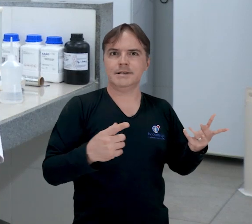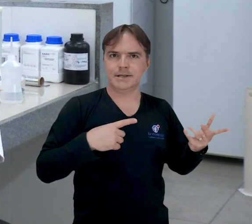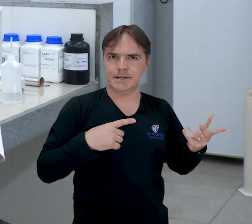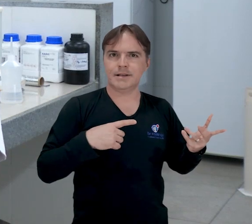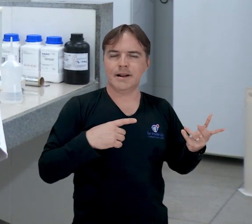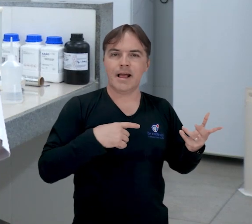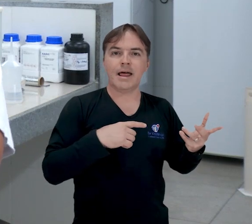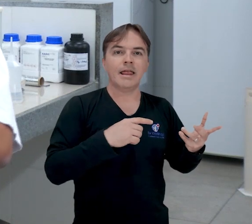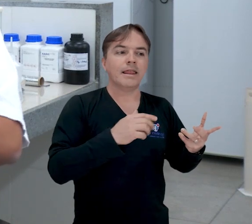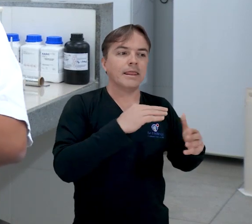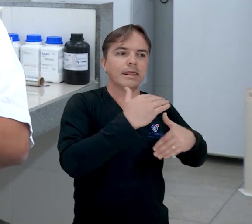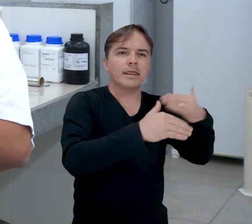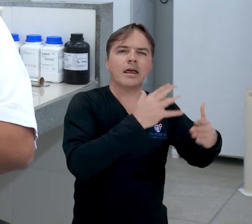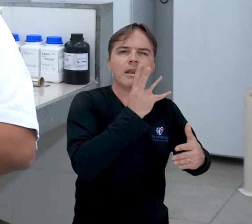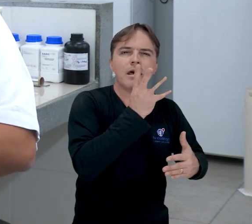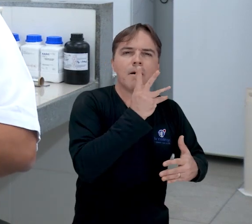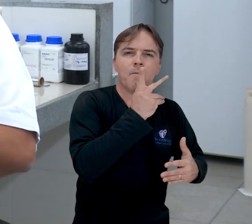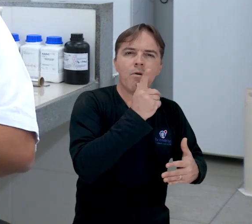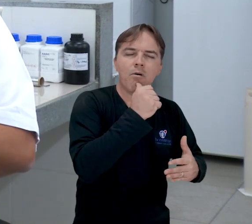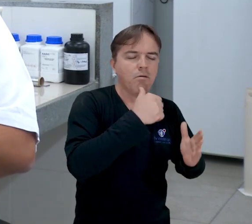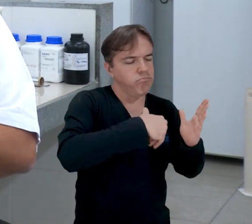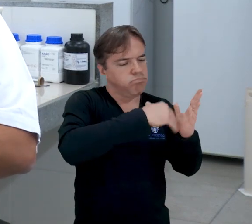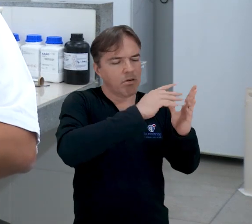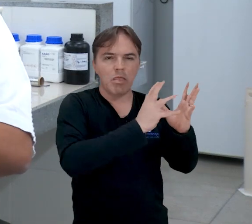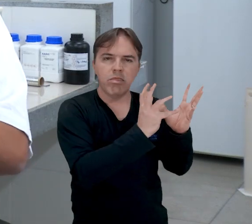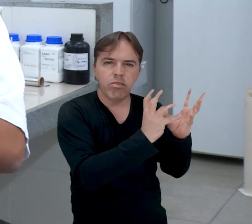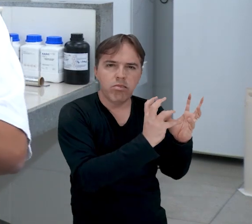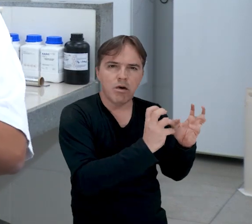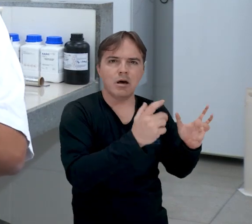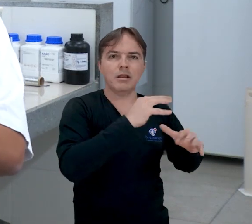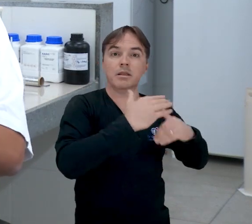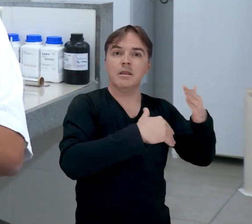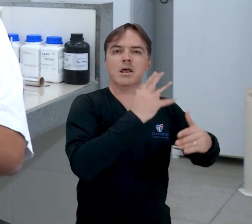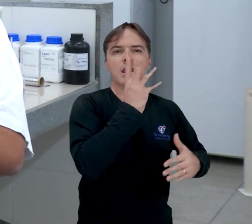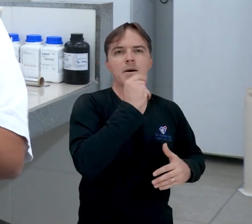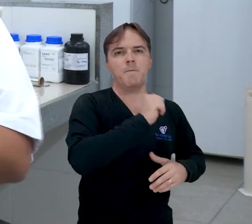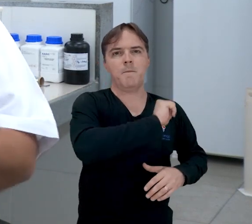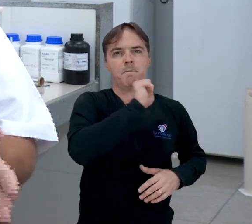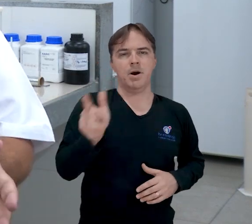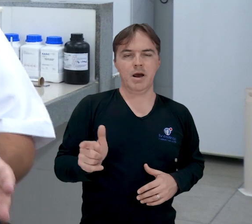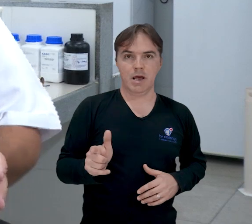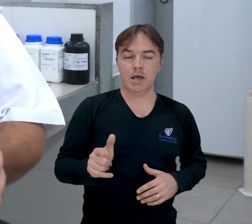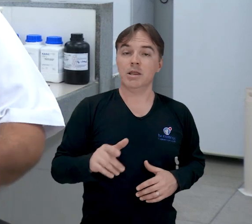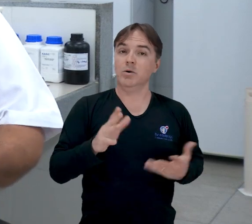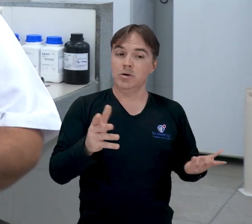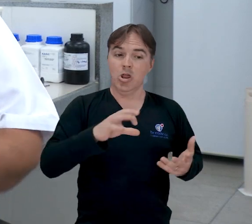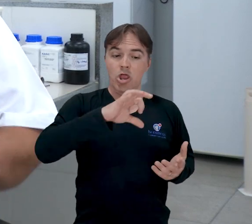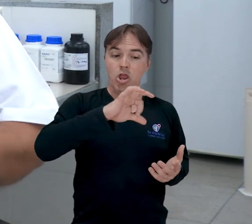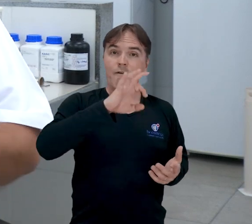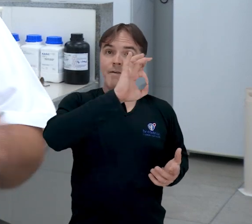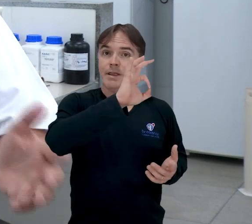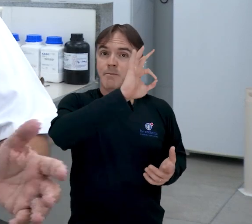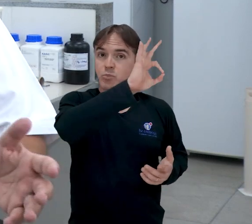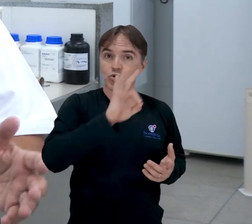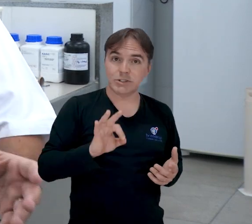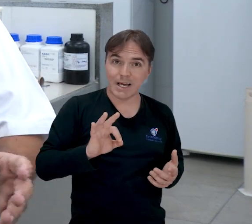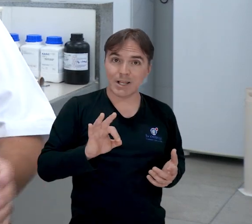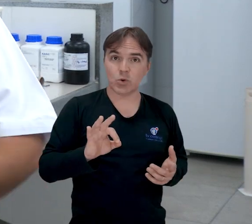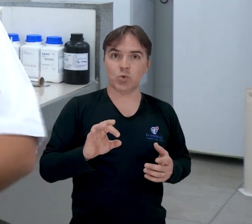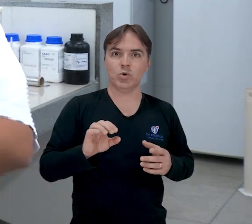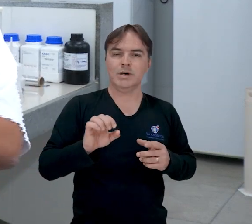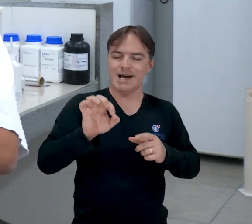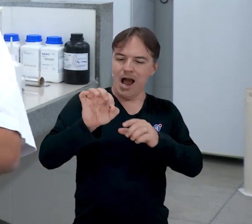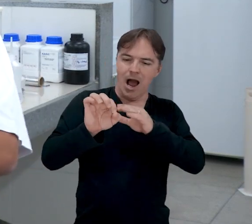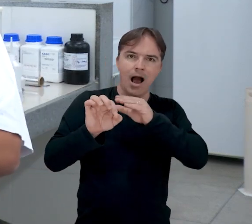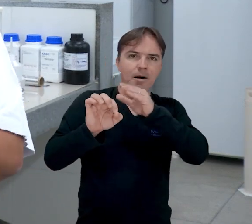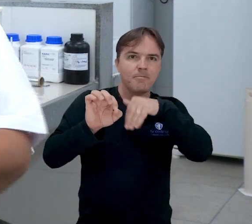nossa tinta um melhoramento de 90% em relação ao aço que estava totalmente sem